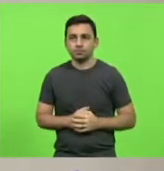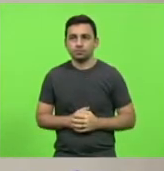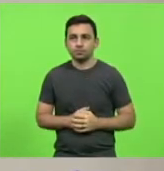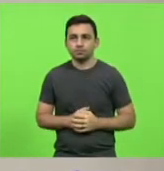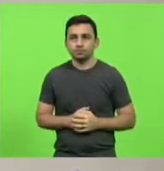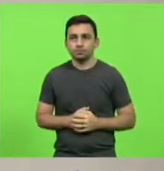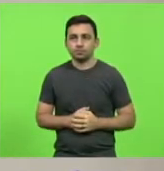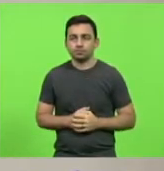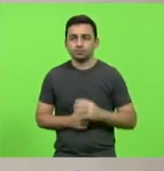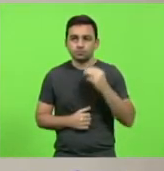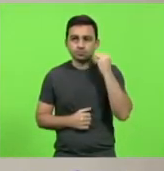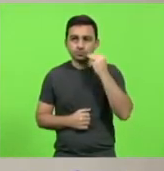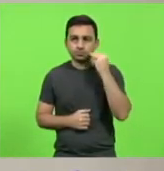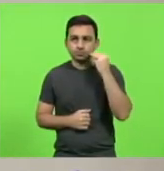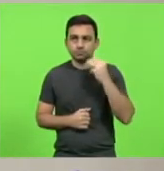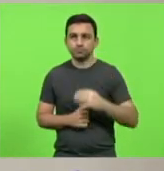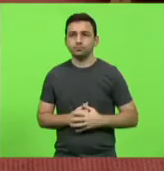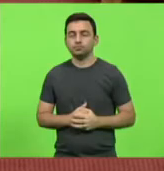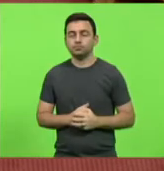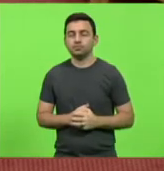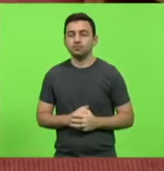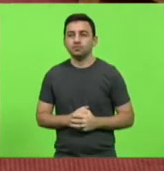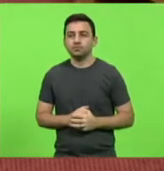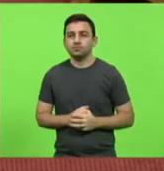Deputado Márcio Machado.